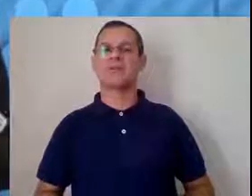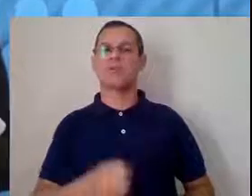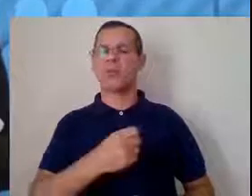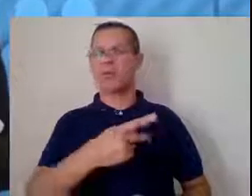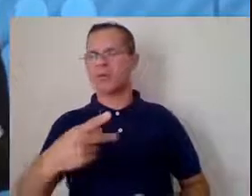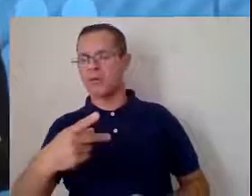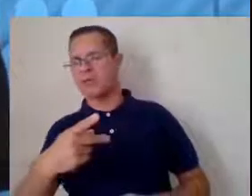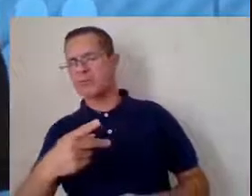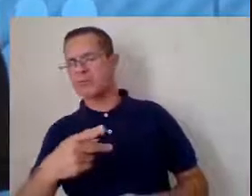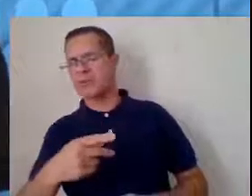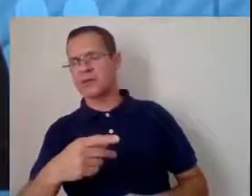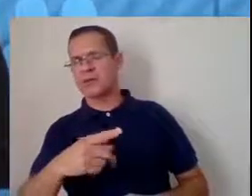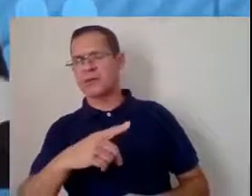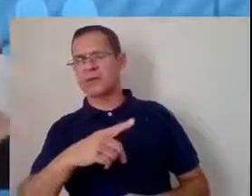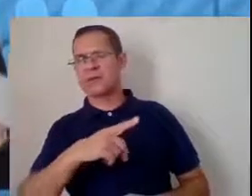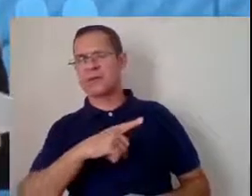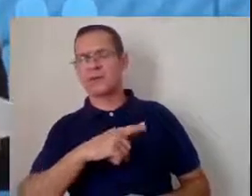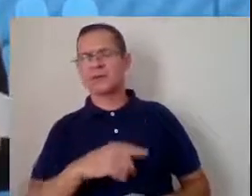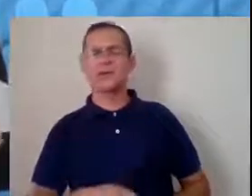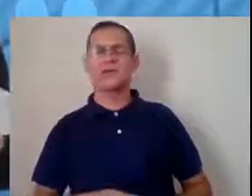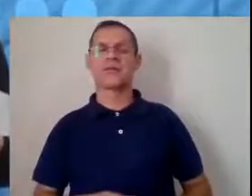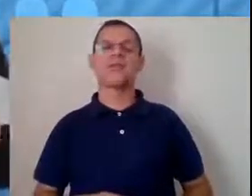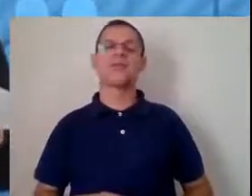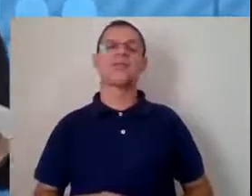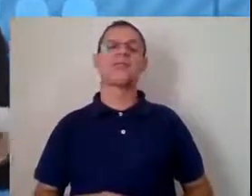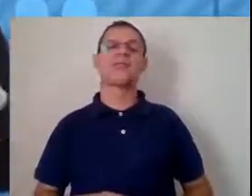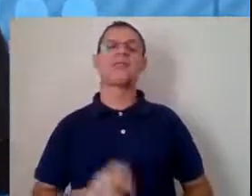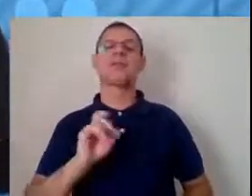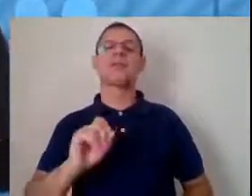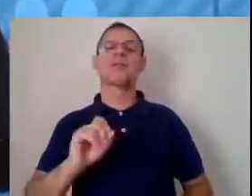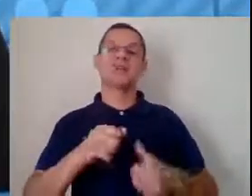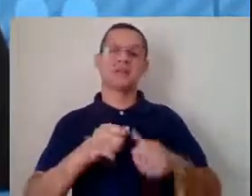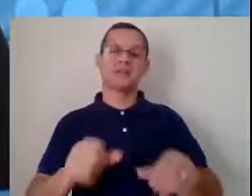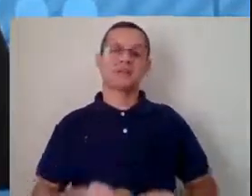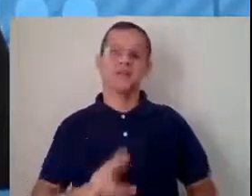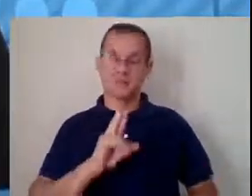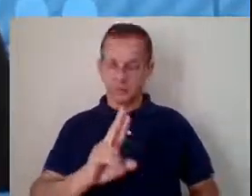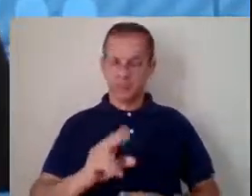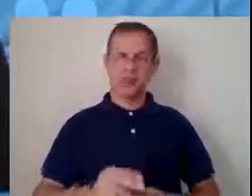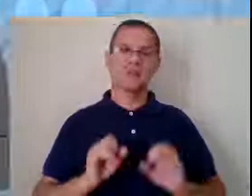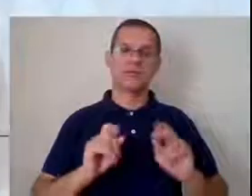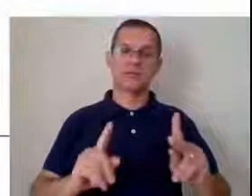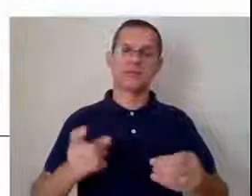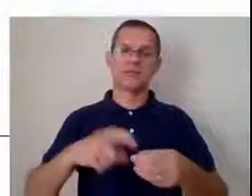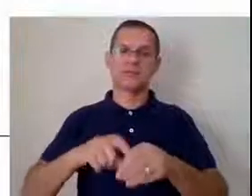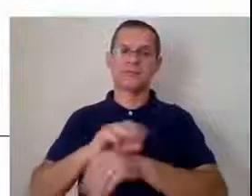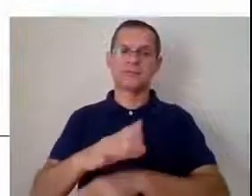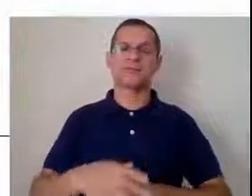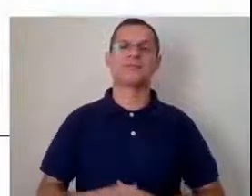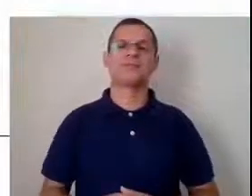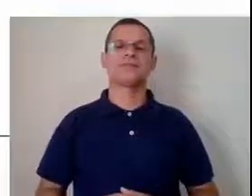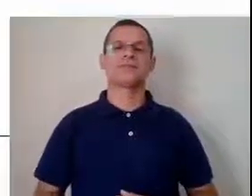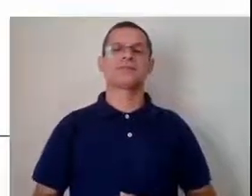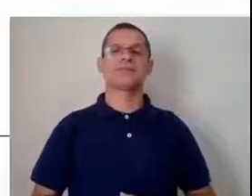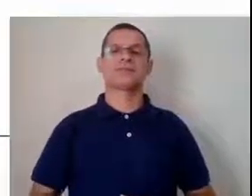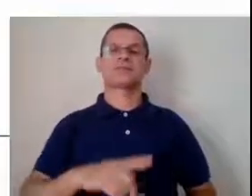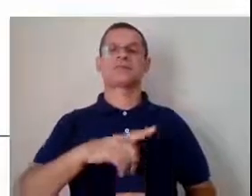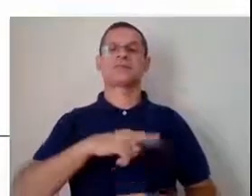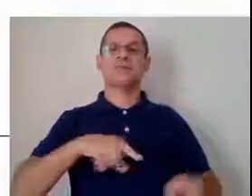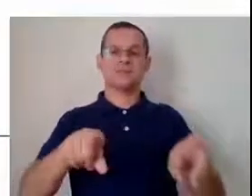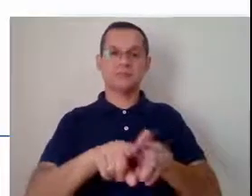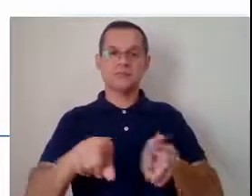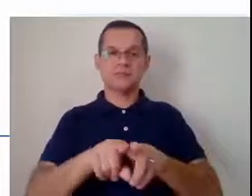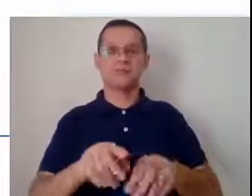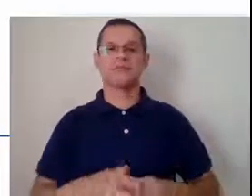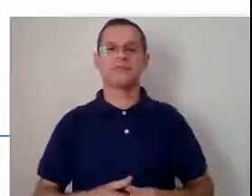situação, problema que foi trazida e nada mais é do que essa resolução. Vamos voltar ao quadro. Nós temos